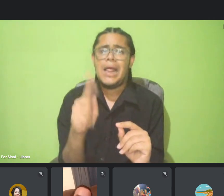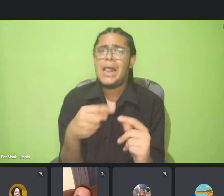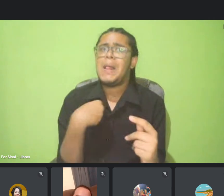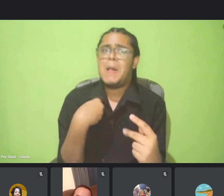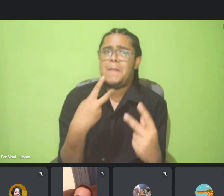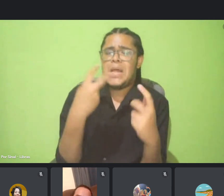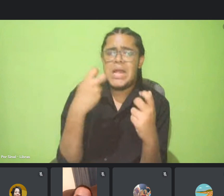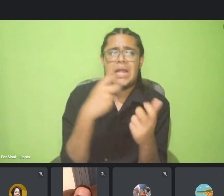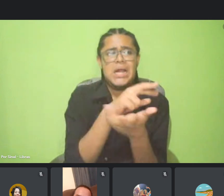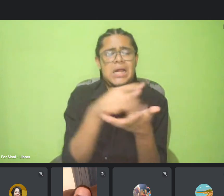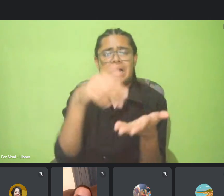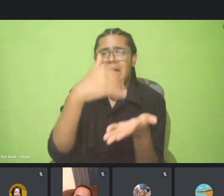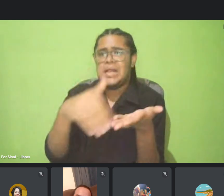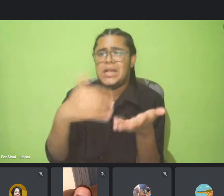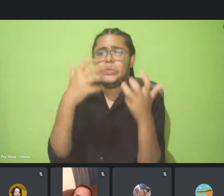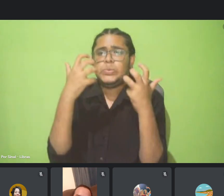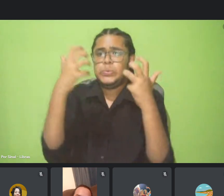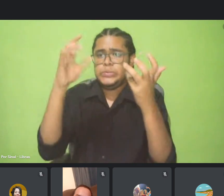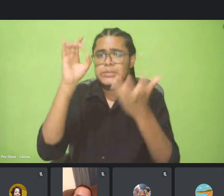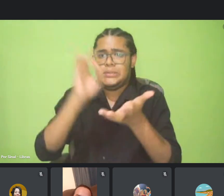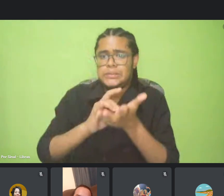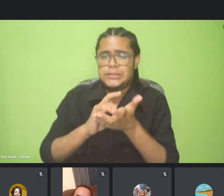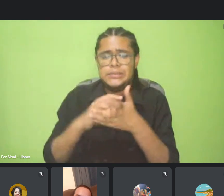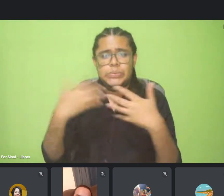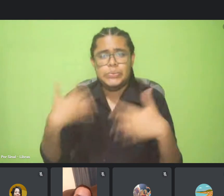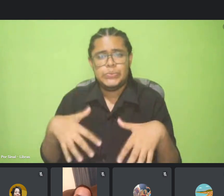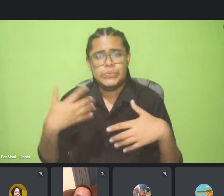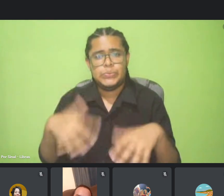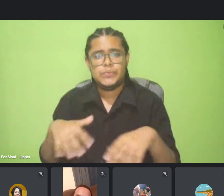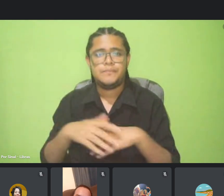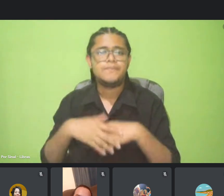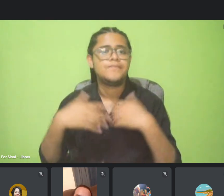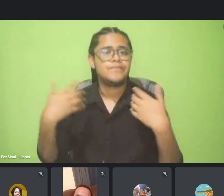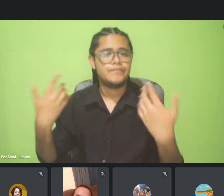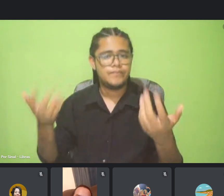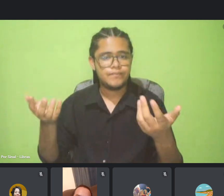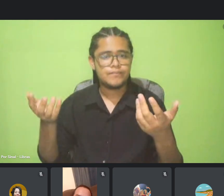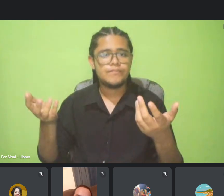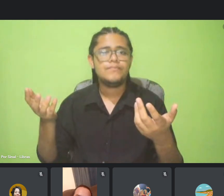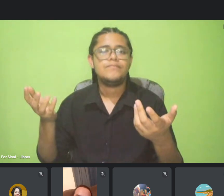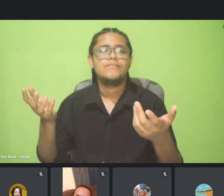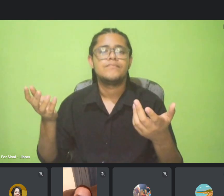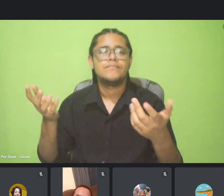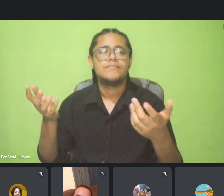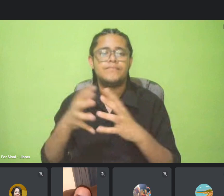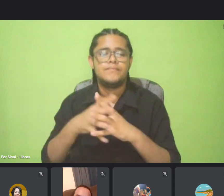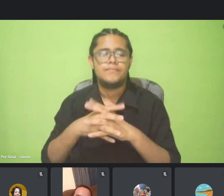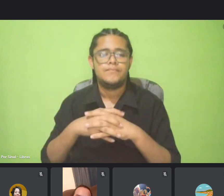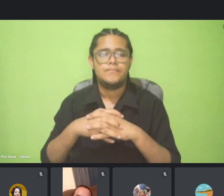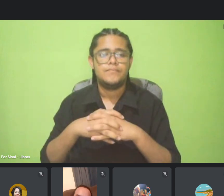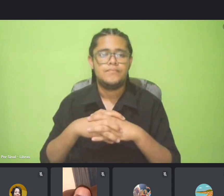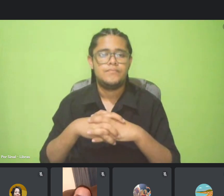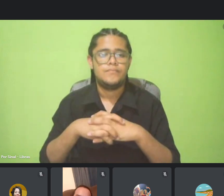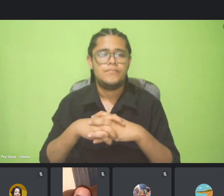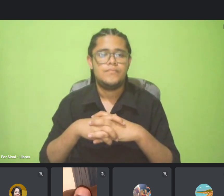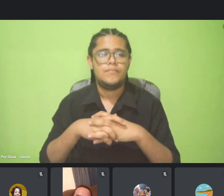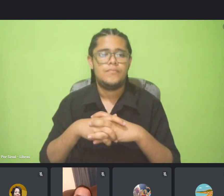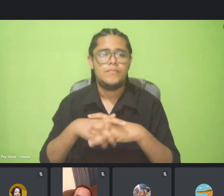né, no mesmo lugar, Edu está aqui, Paulo descrevendo o Edu, enquanto isso, ele está aqui fazendo uma